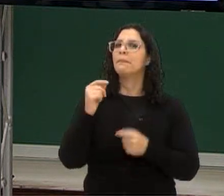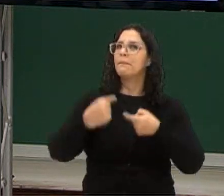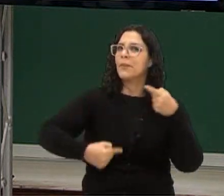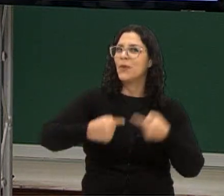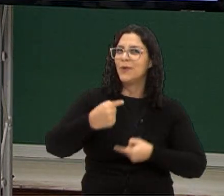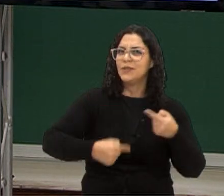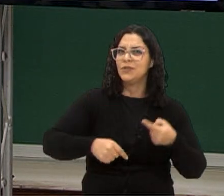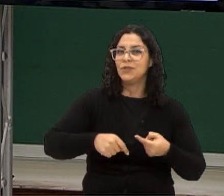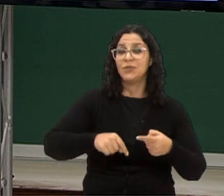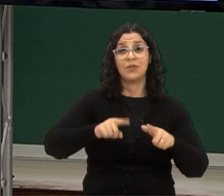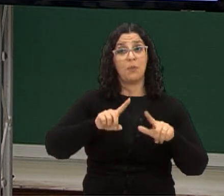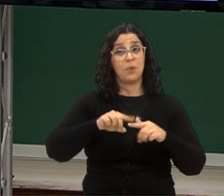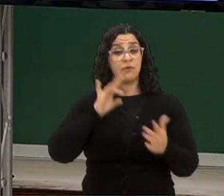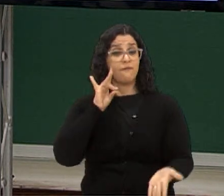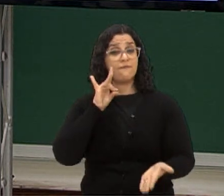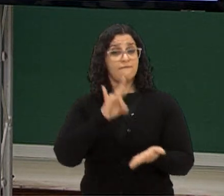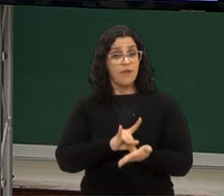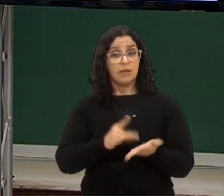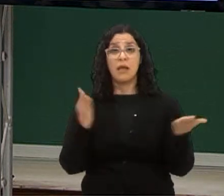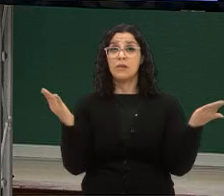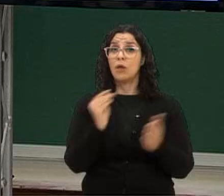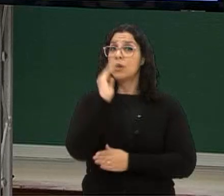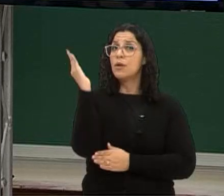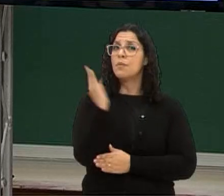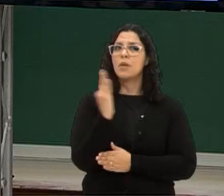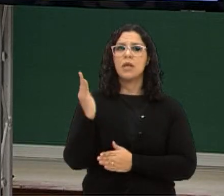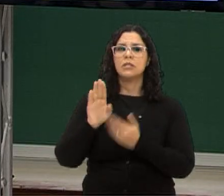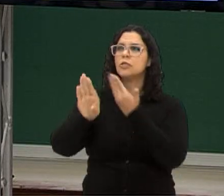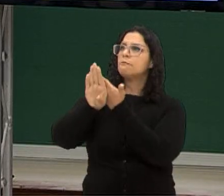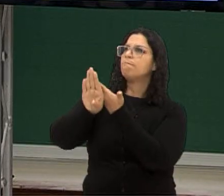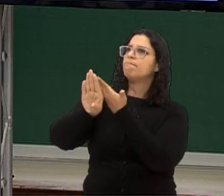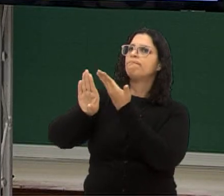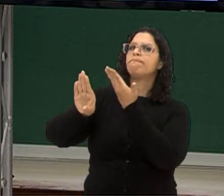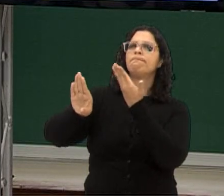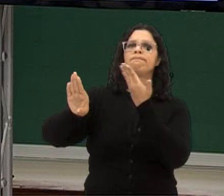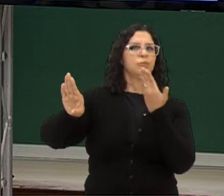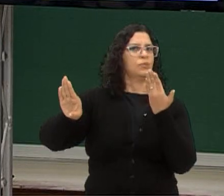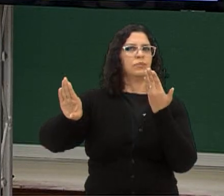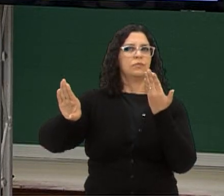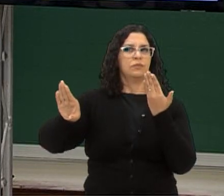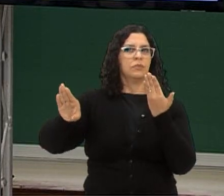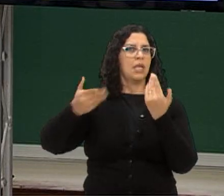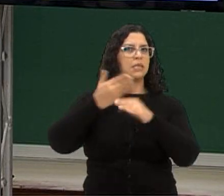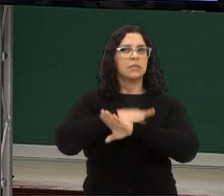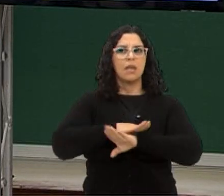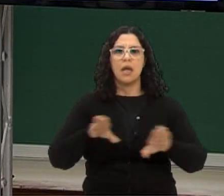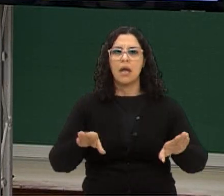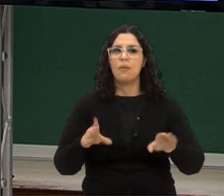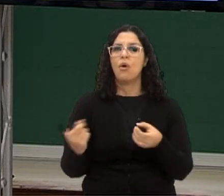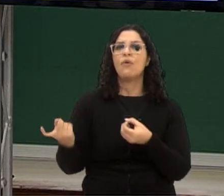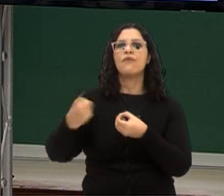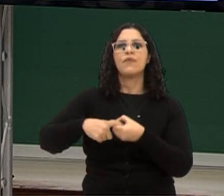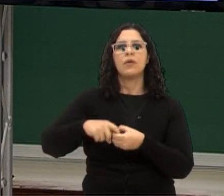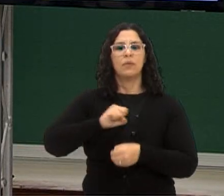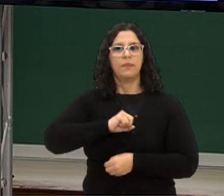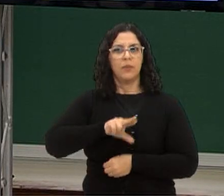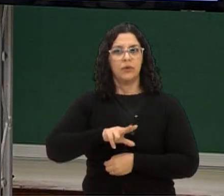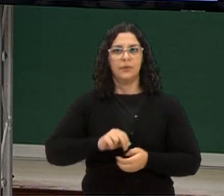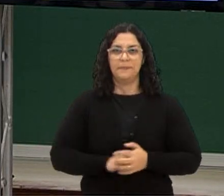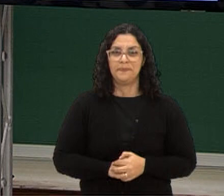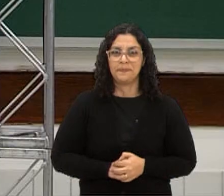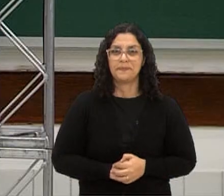Brasil, oficialmente falando, estava se desligando, rompendo laços políticos com